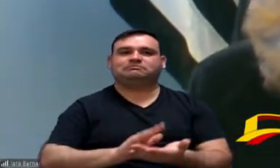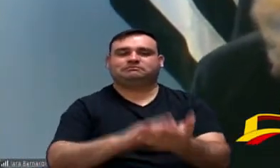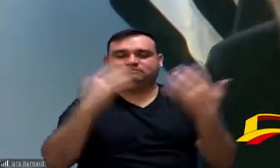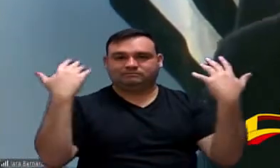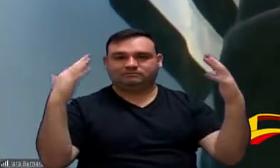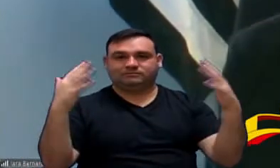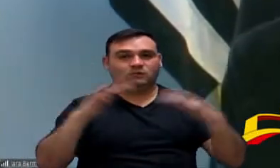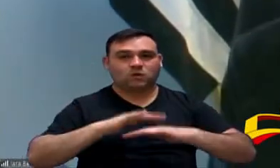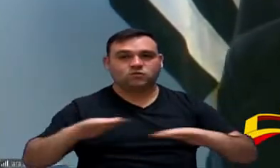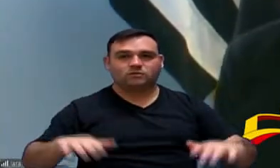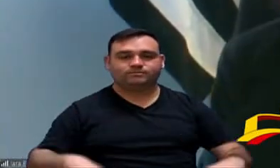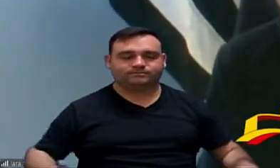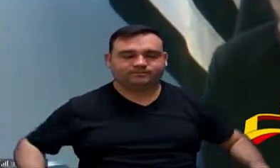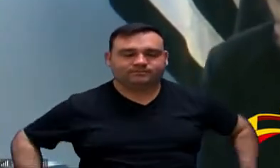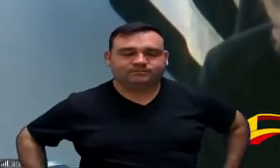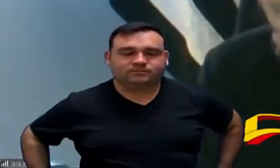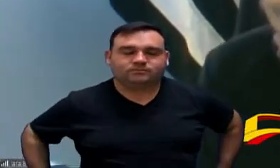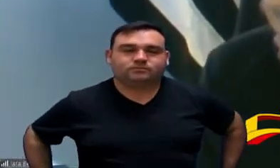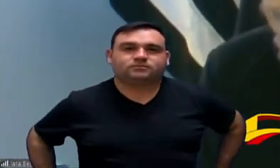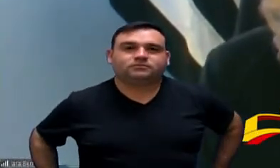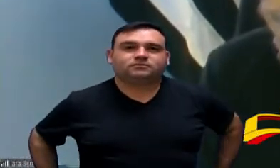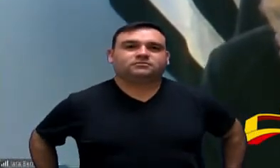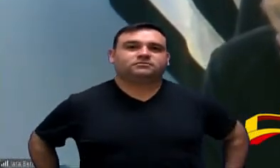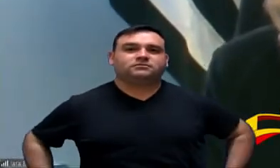senhor presidente.